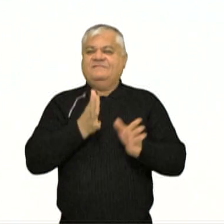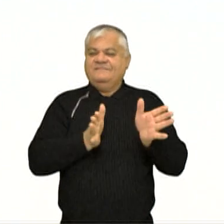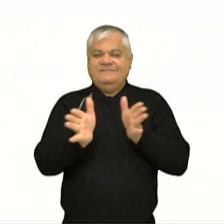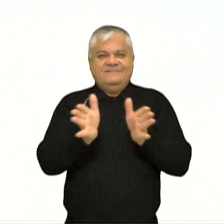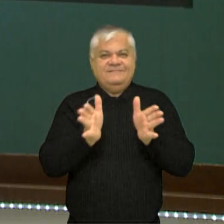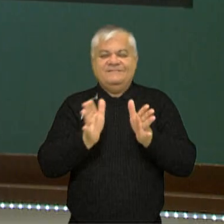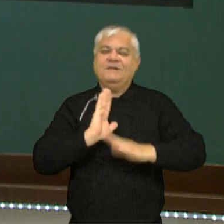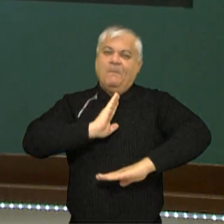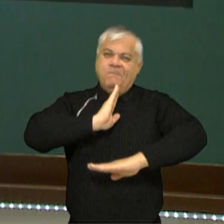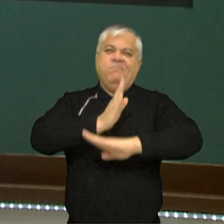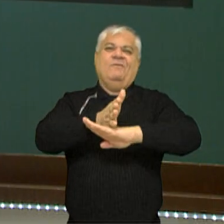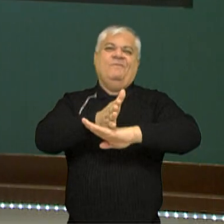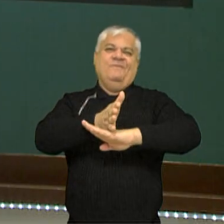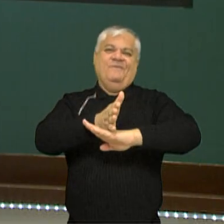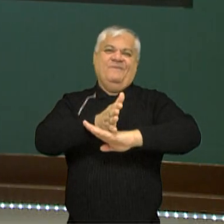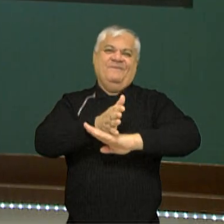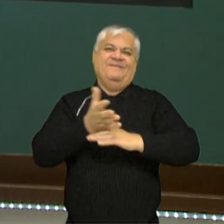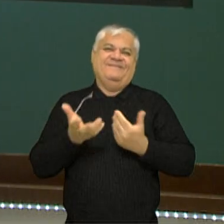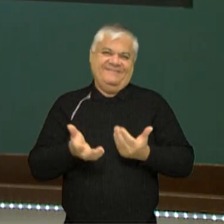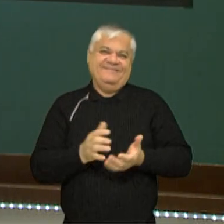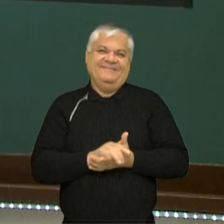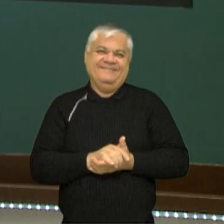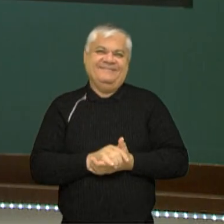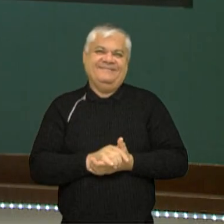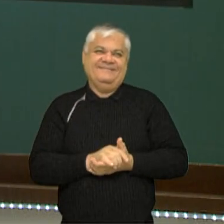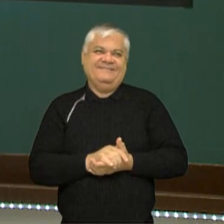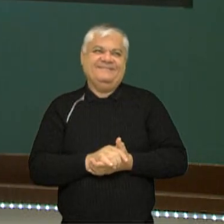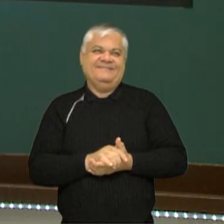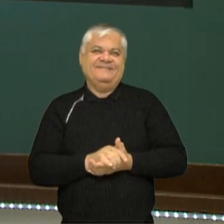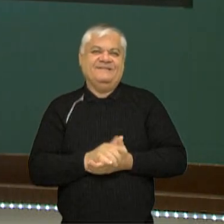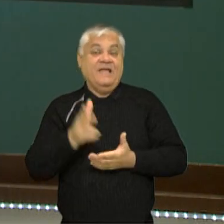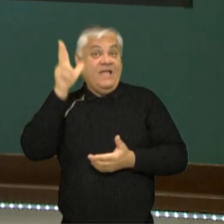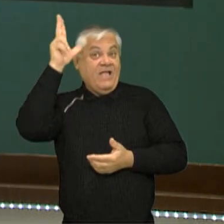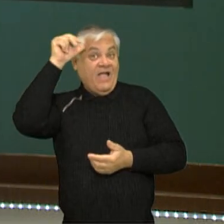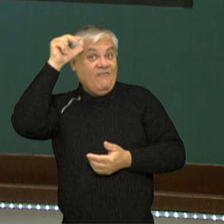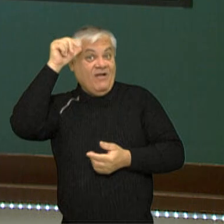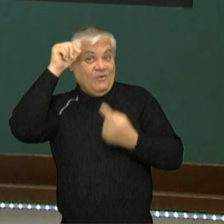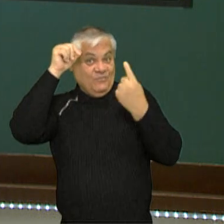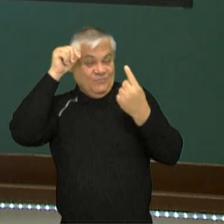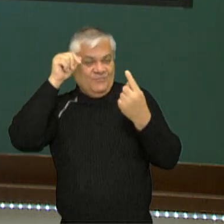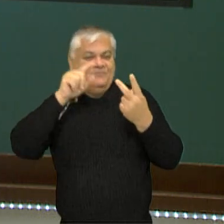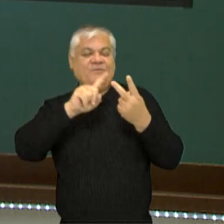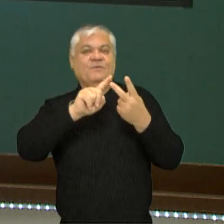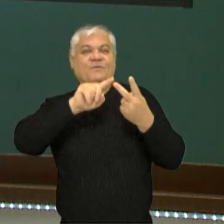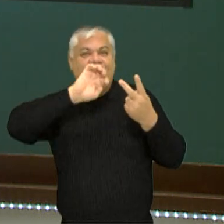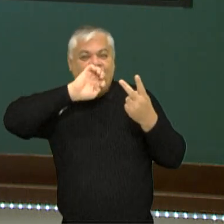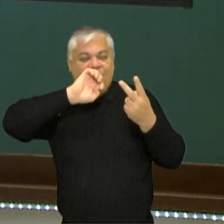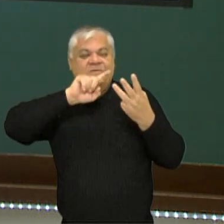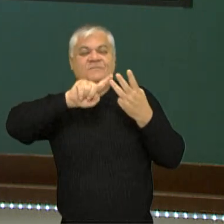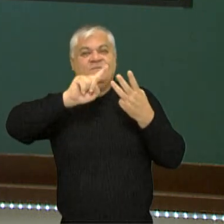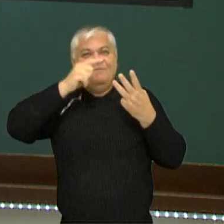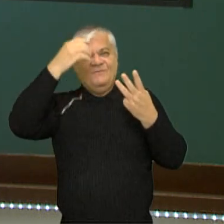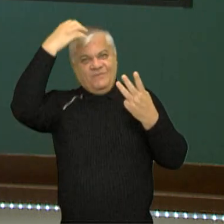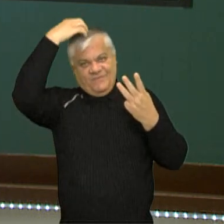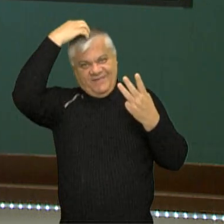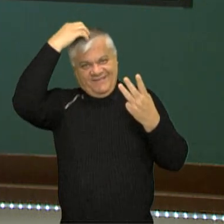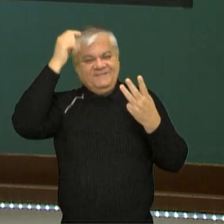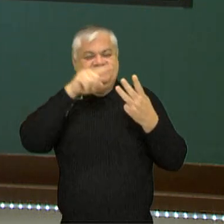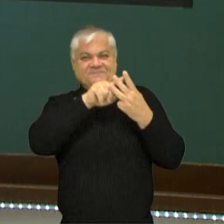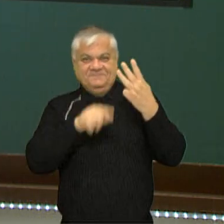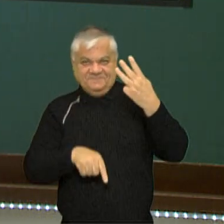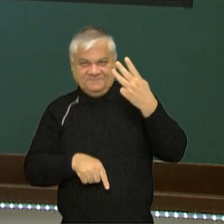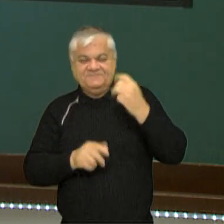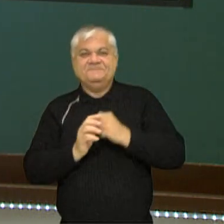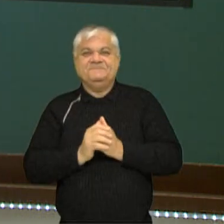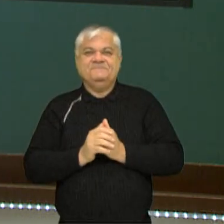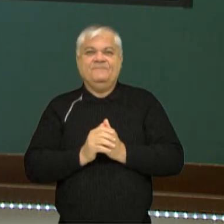de checkmate com cavalo, um bispo e o rei. E no outro tabuleiro a